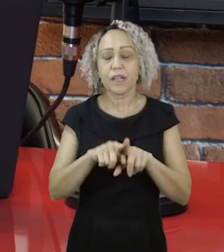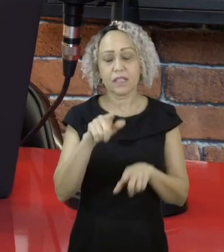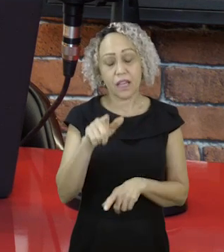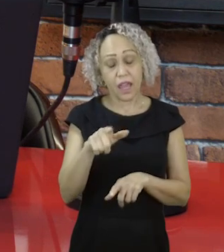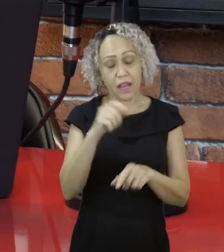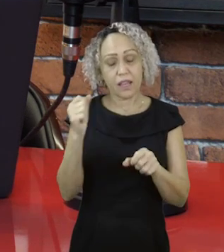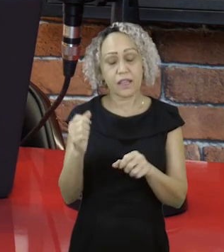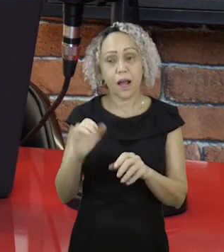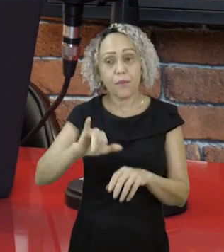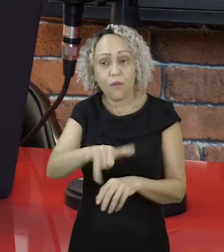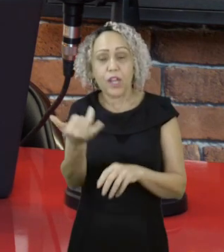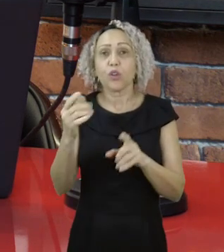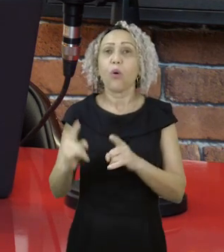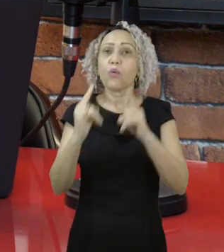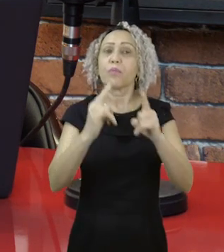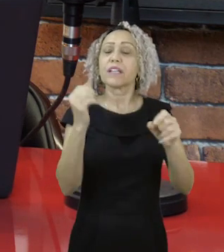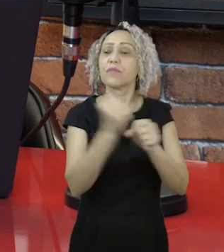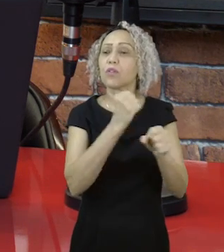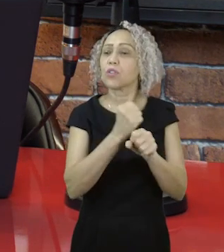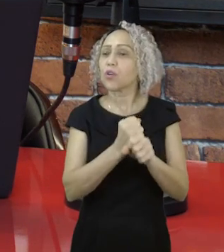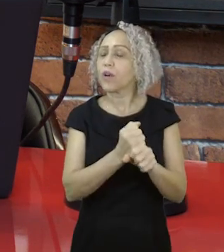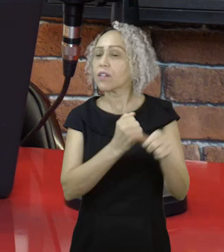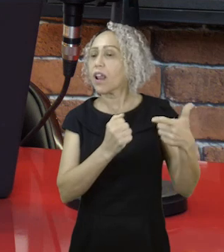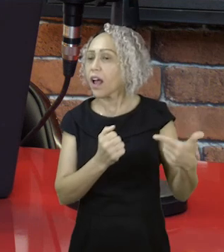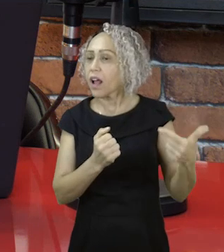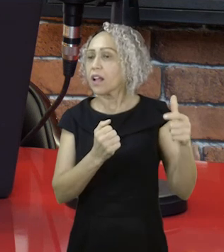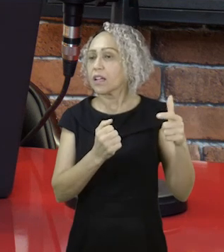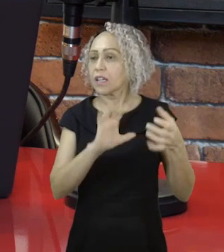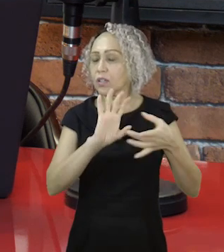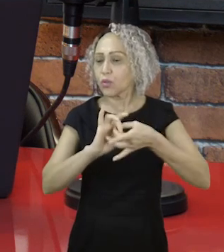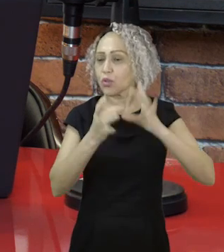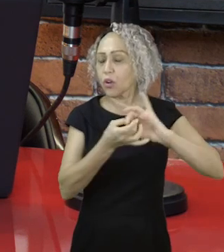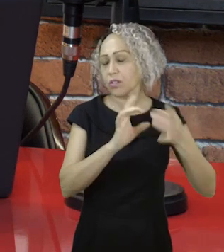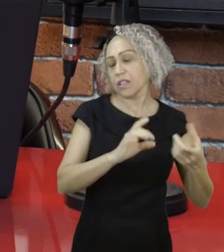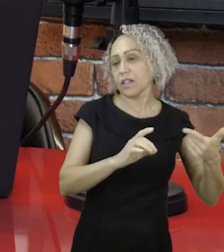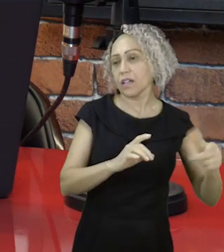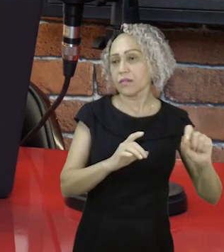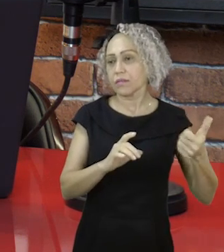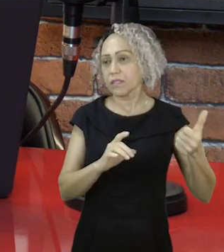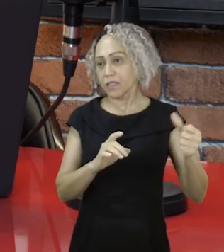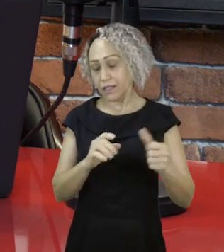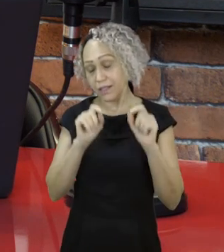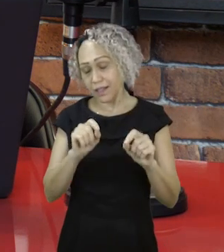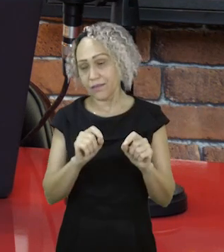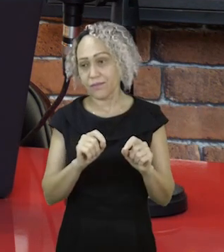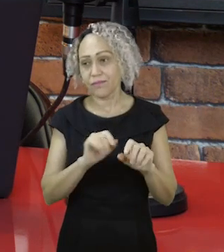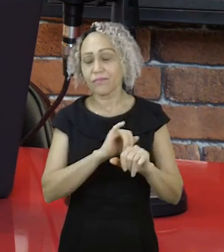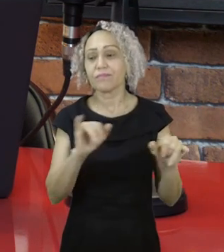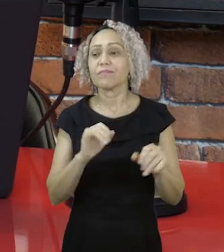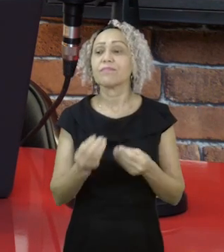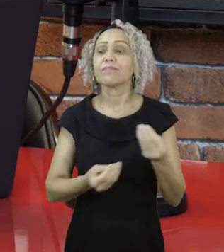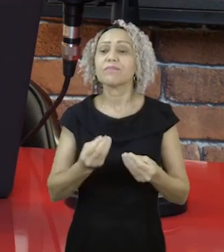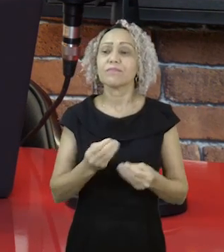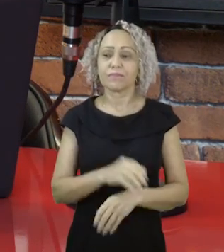2016, realizados na capital fluminense. Lula reforçou que somente investindo em educação é possível transformar a